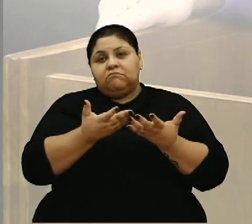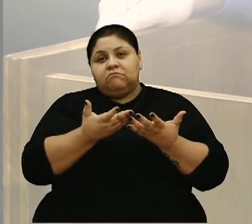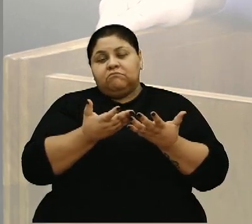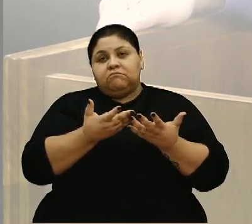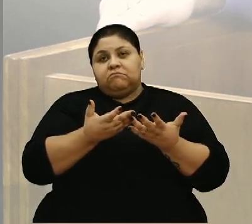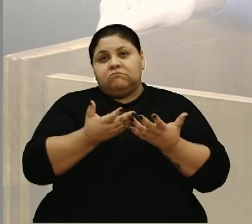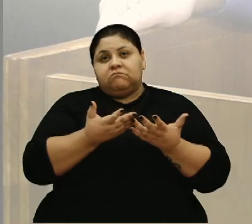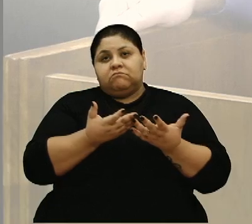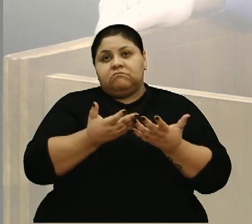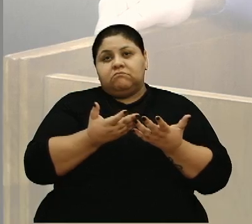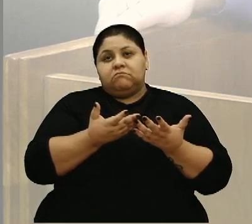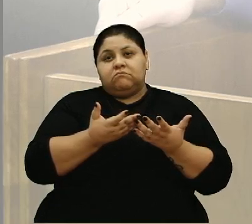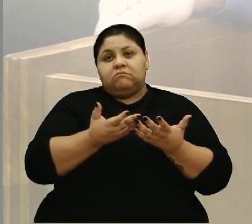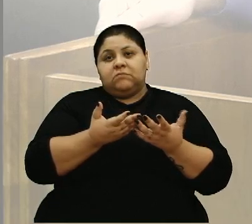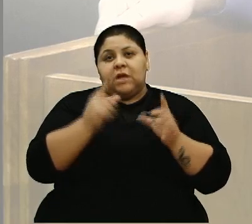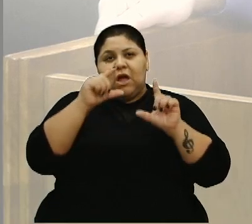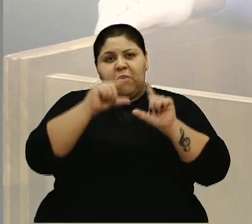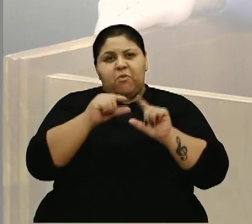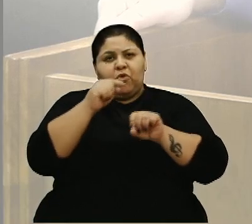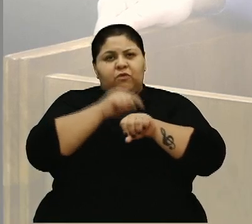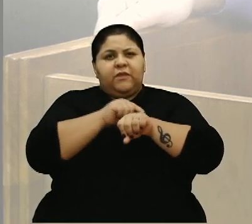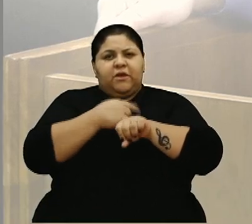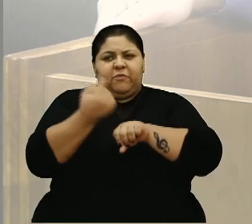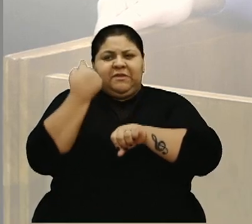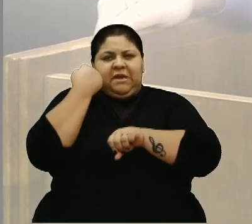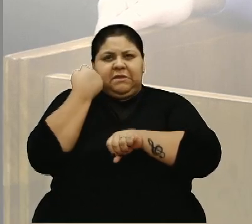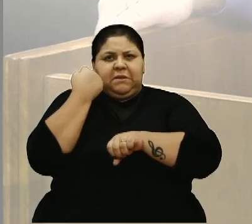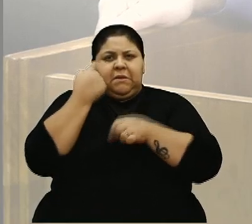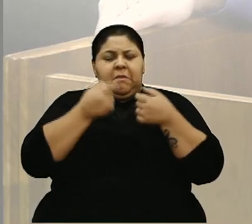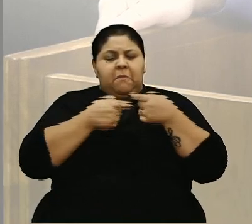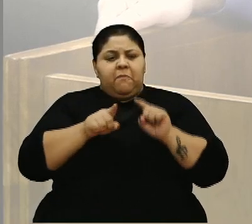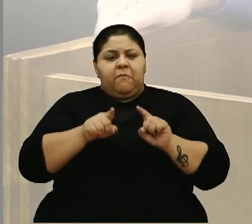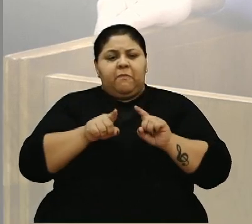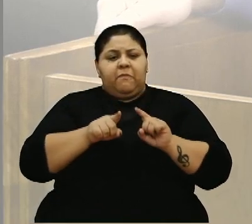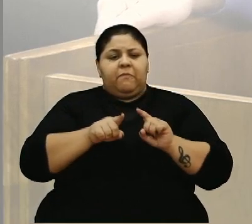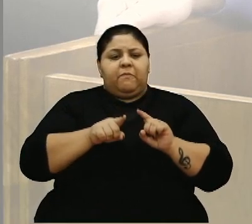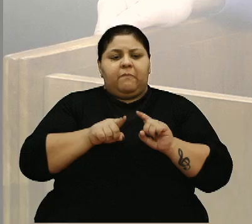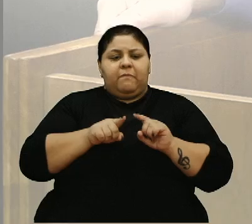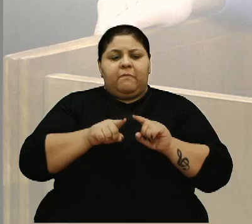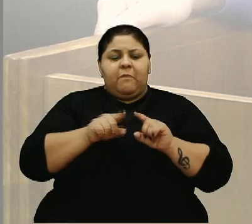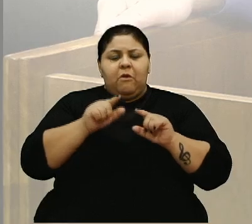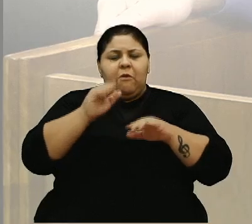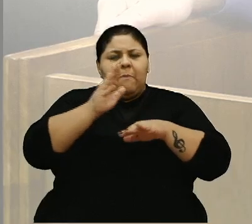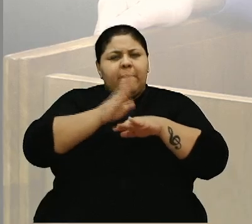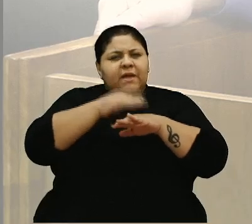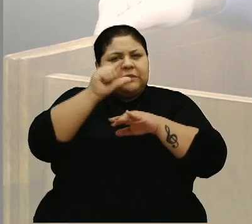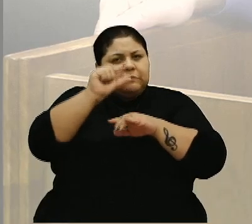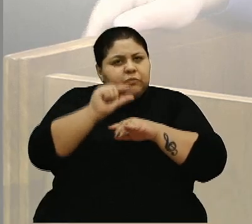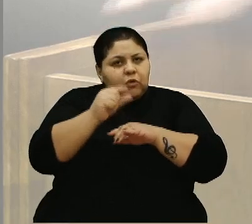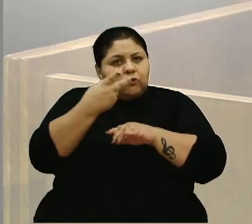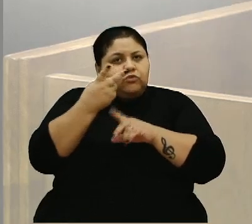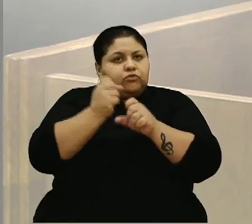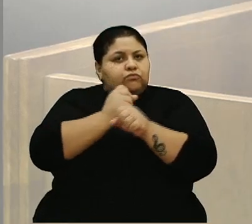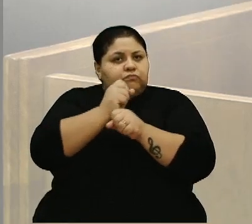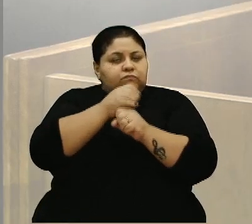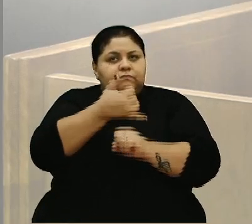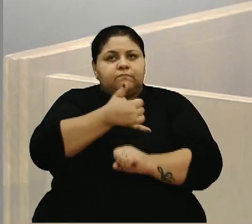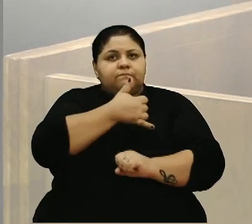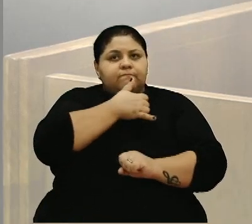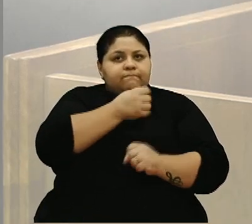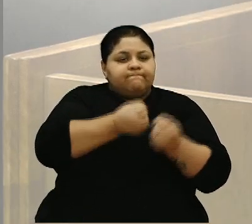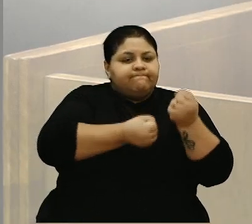tão longos tempos atrás, mas assim, há um pouco mais de 2 anos. Infelizmente, o